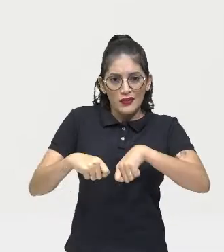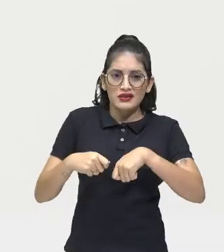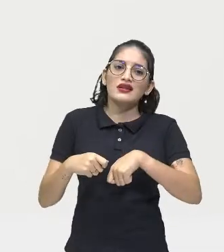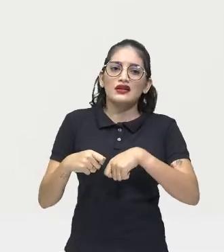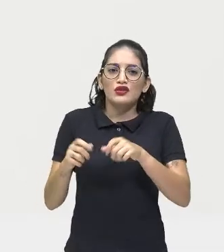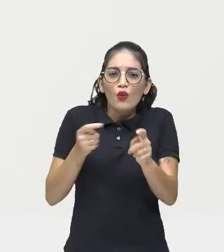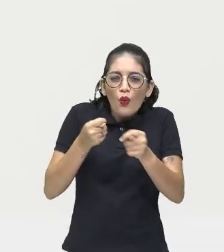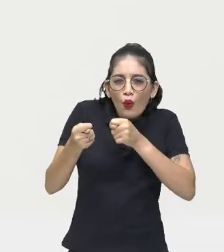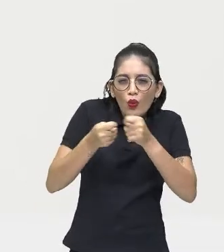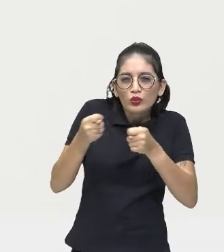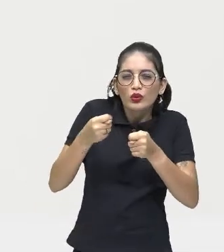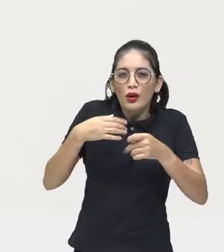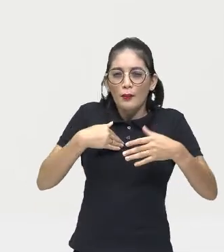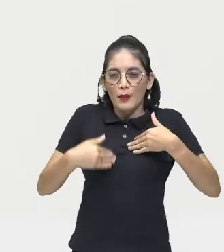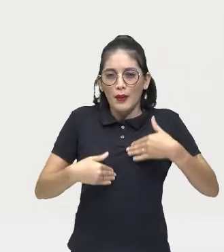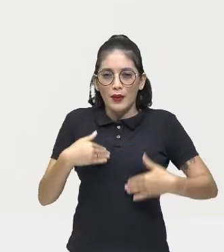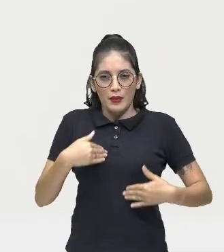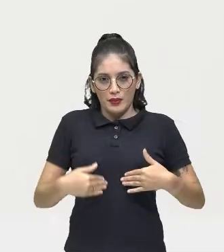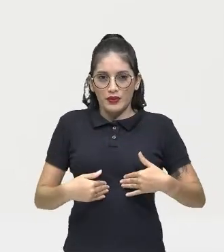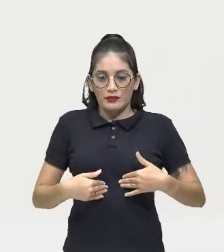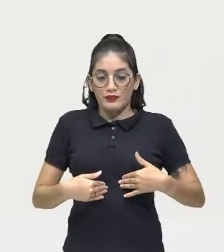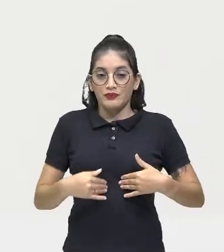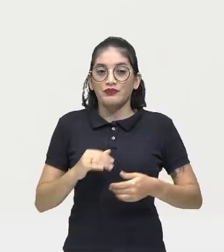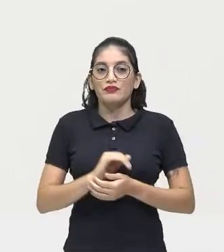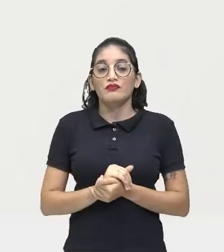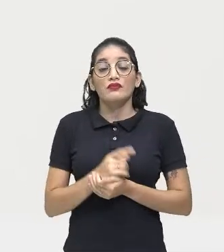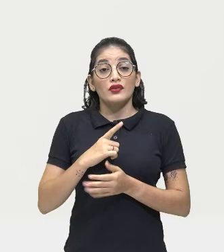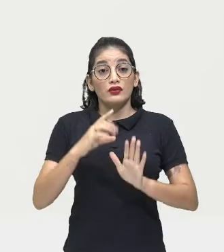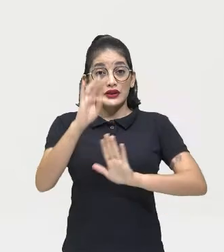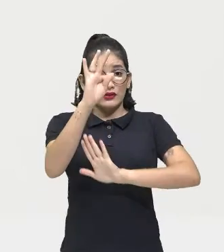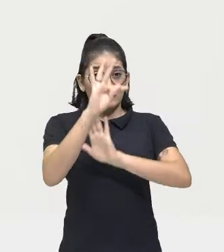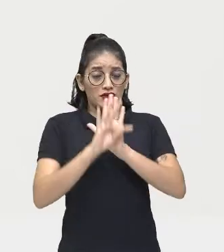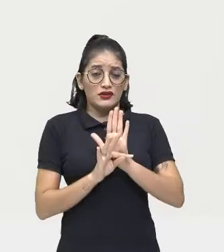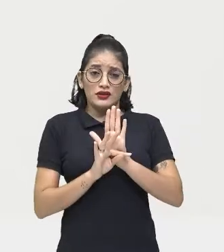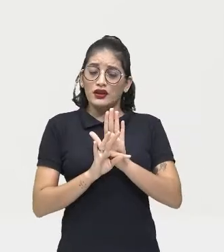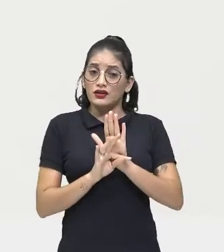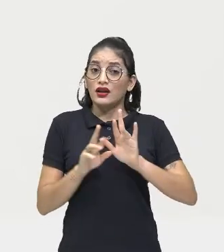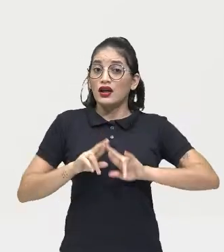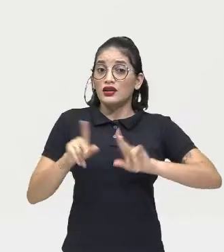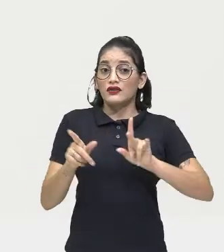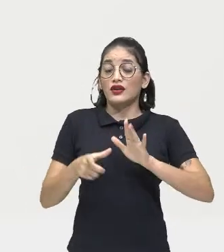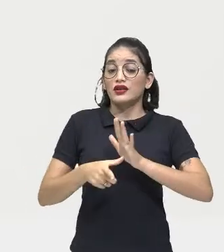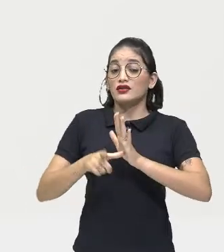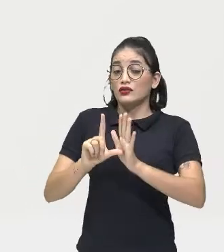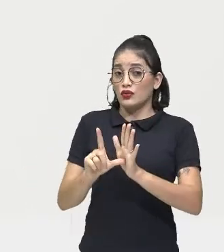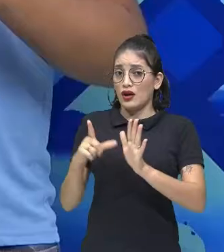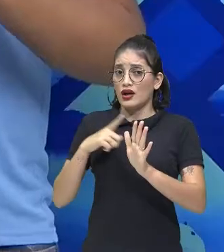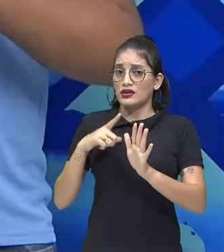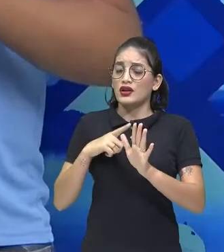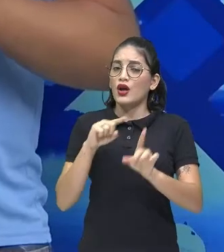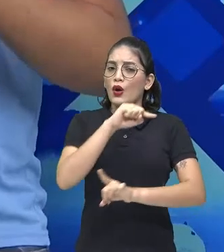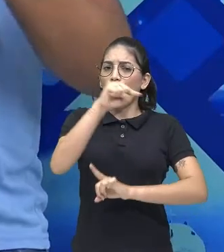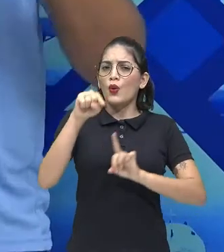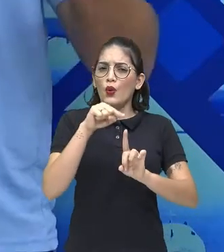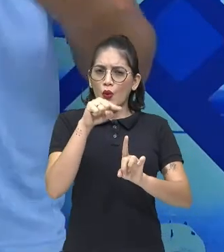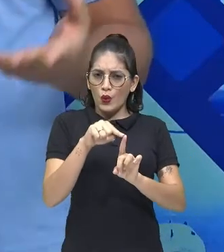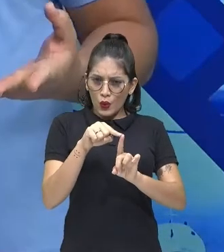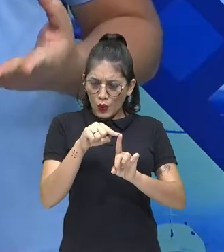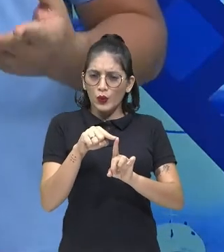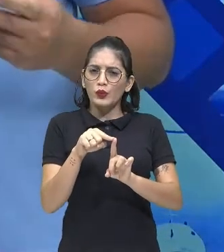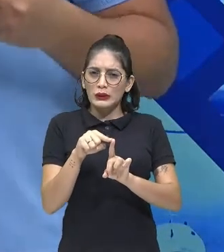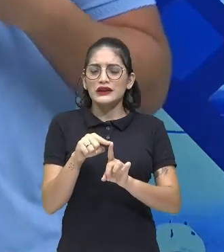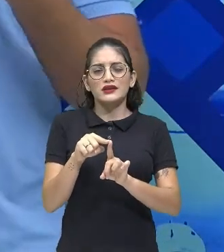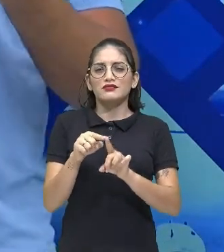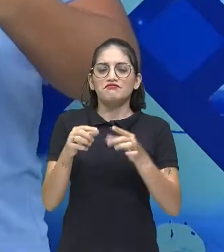temperatura corporal, certo? Então percebe que eu tenho um texto que, diferente do anterior, que tem uma função mais de